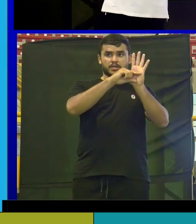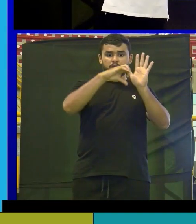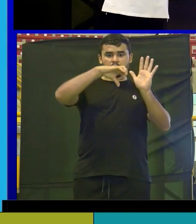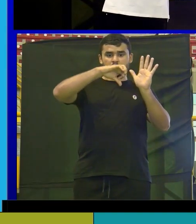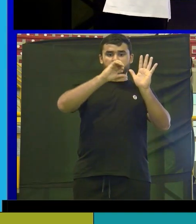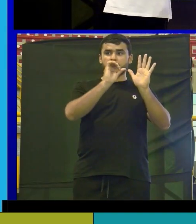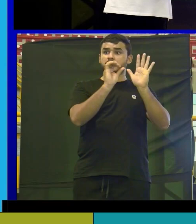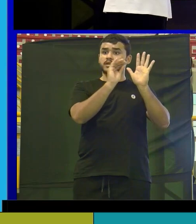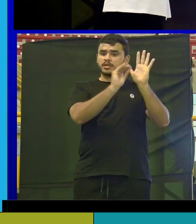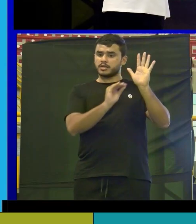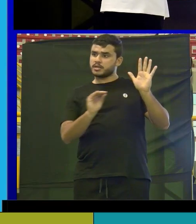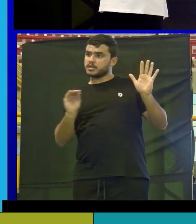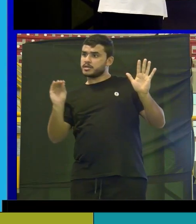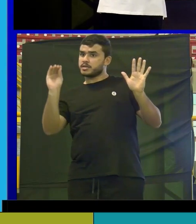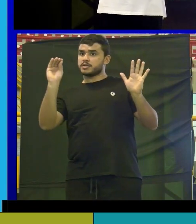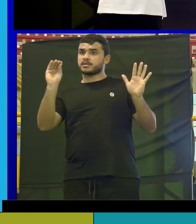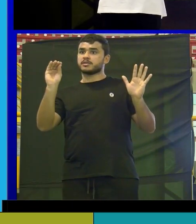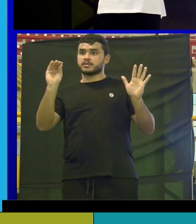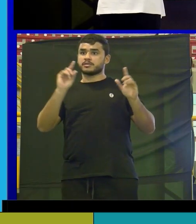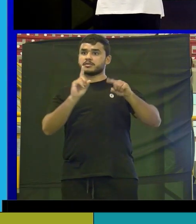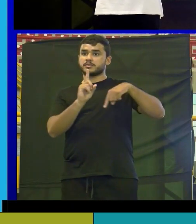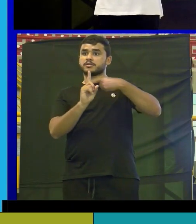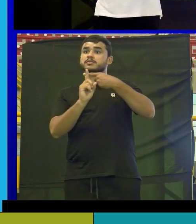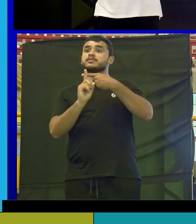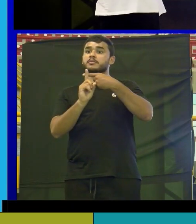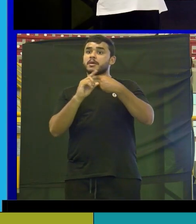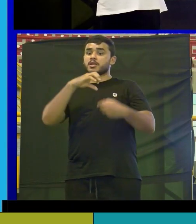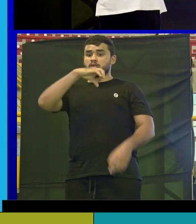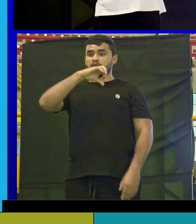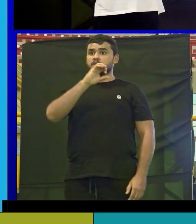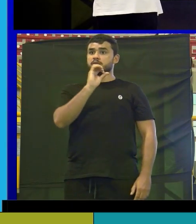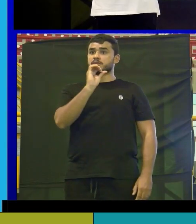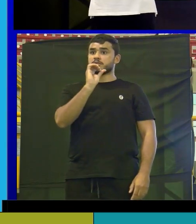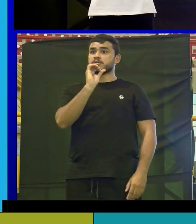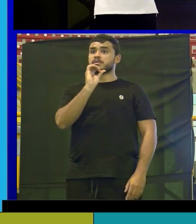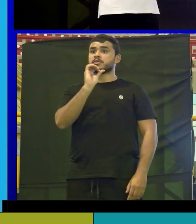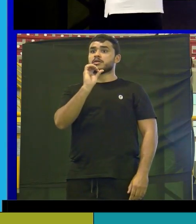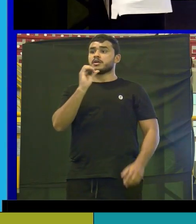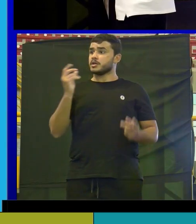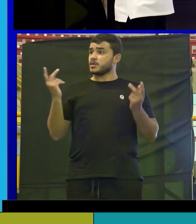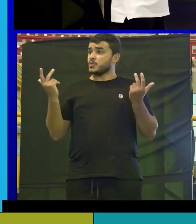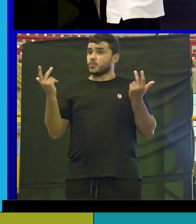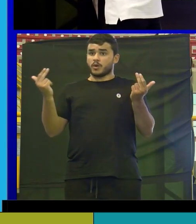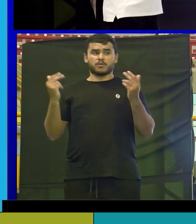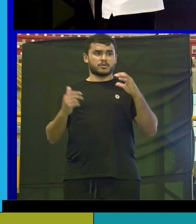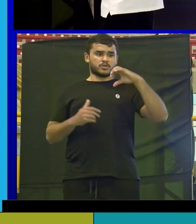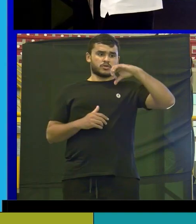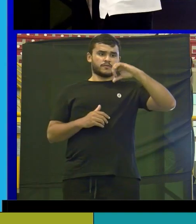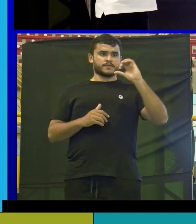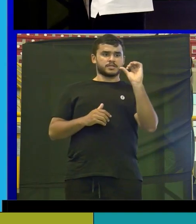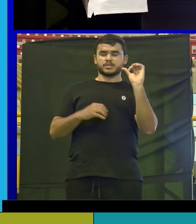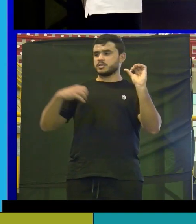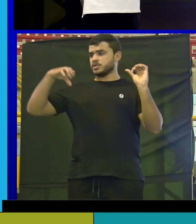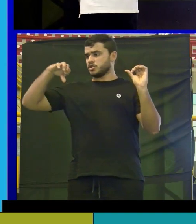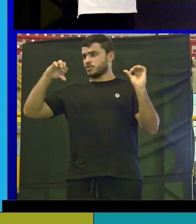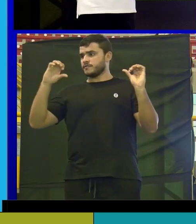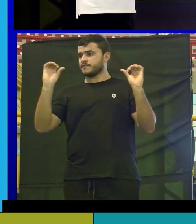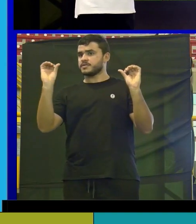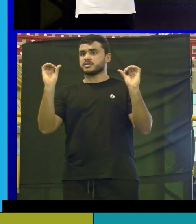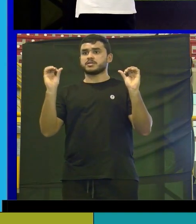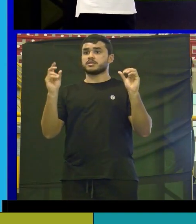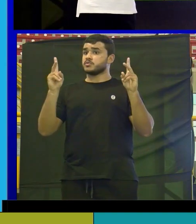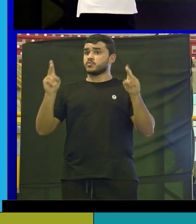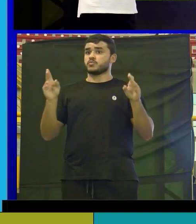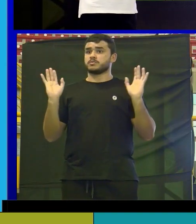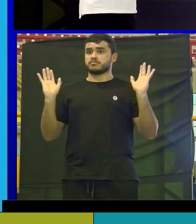menos 96, eu somo o mesmo número nos dois membros. É por isso que depois da igualdade